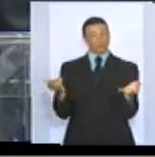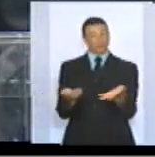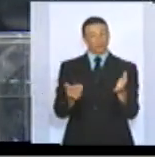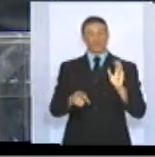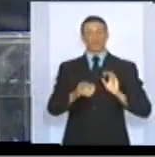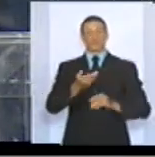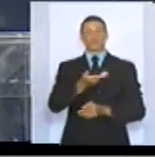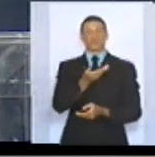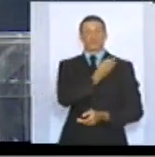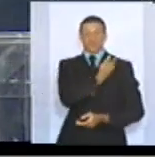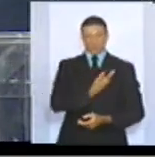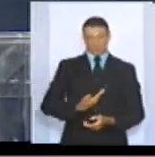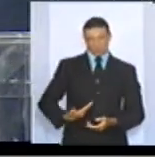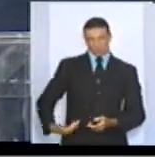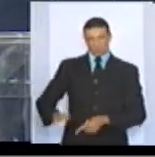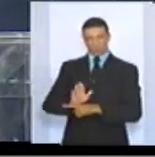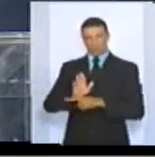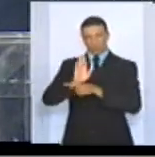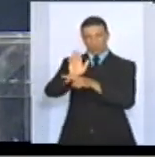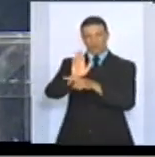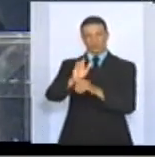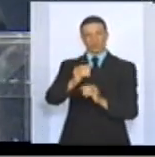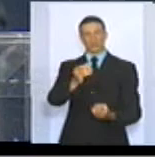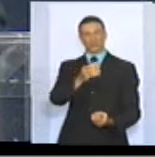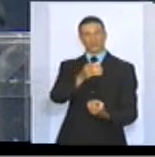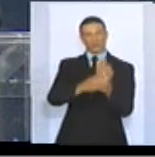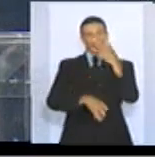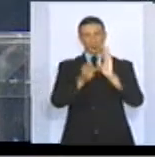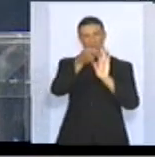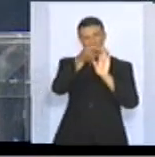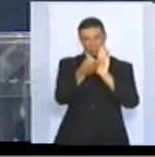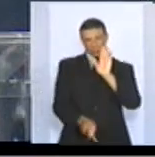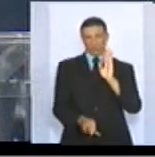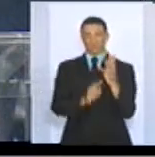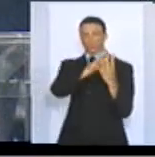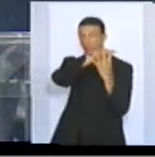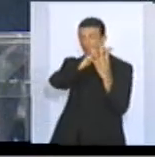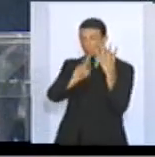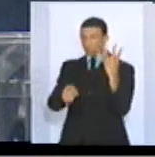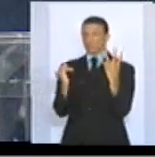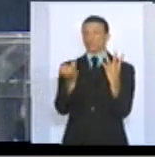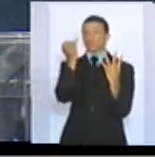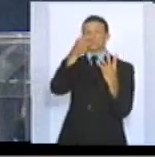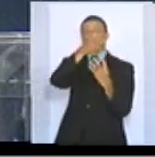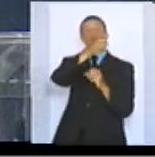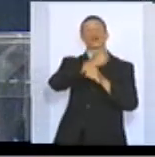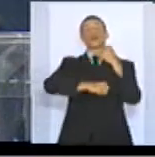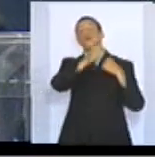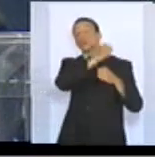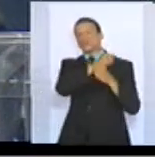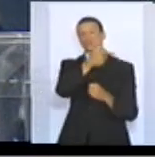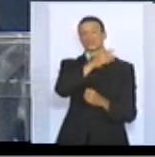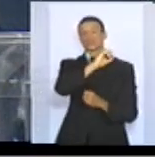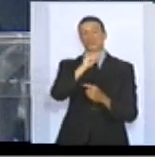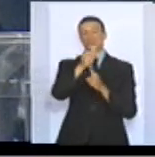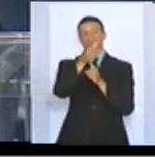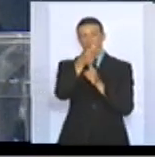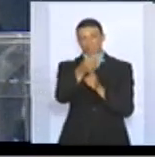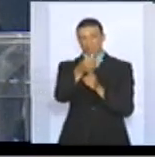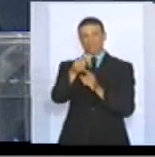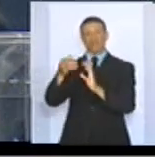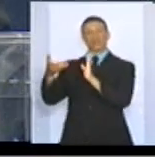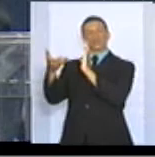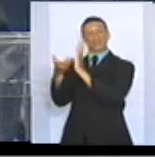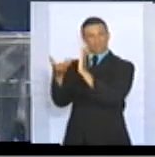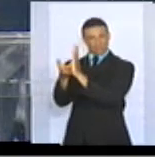Poder Legislativo, nasceu de 4 projetos de lei que deram entrada no ano de 2007 na Câmara dos Deputados, 2